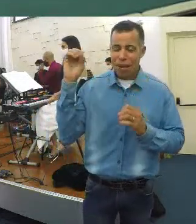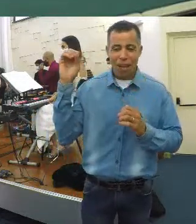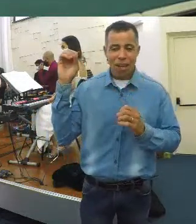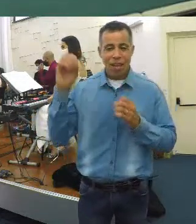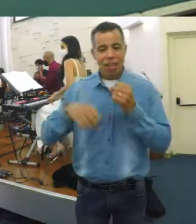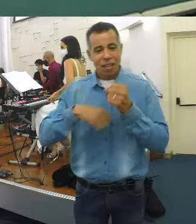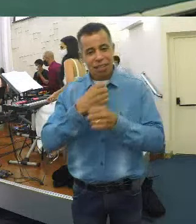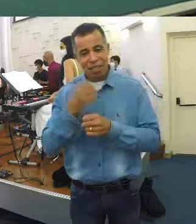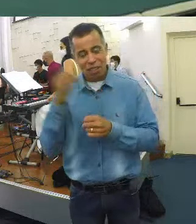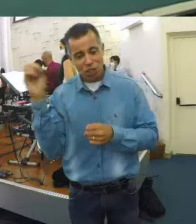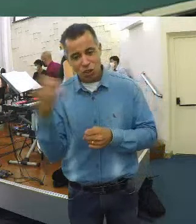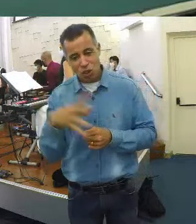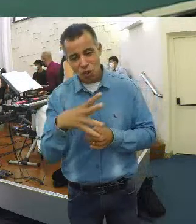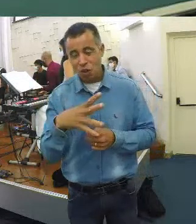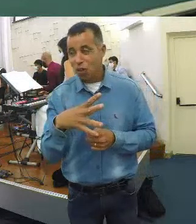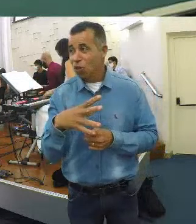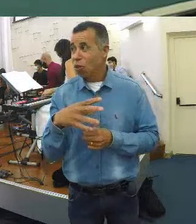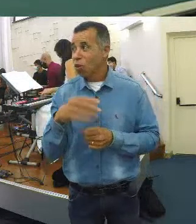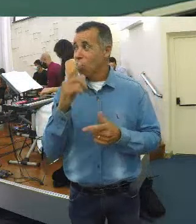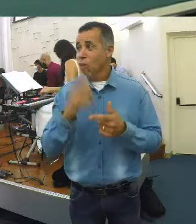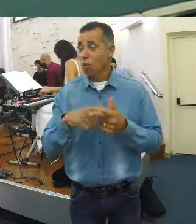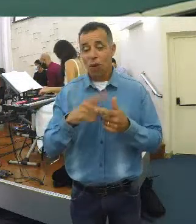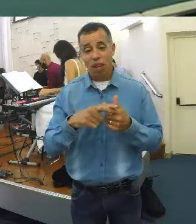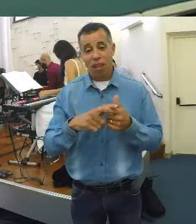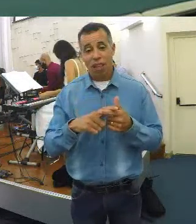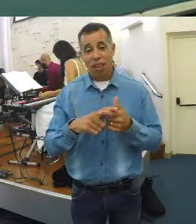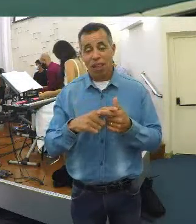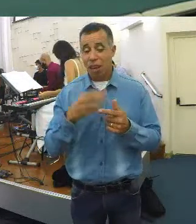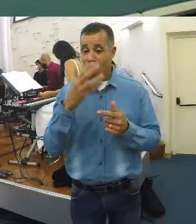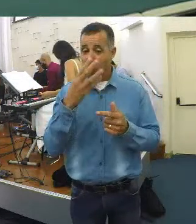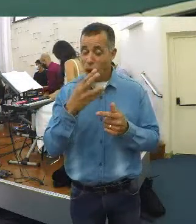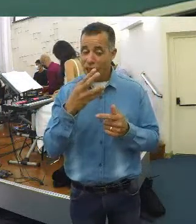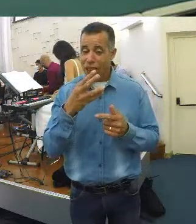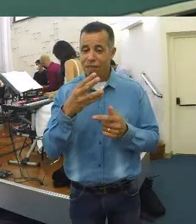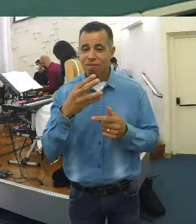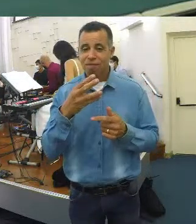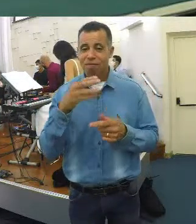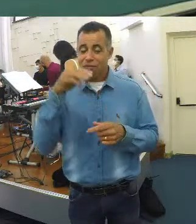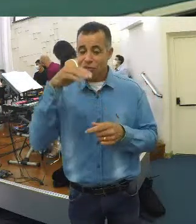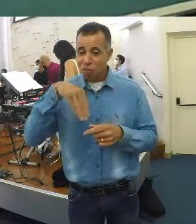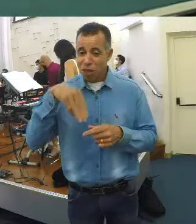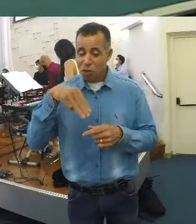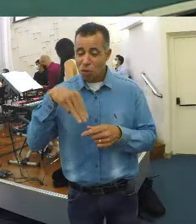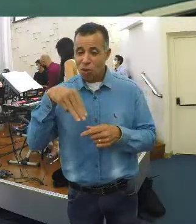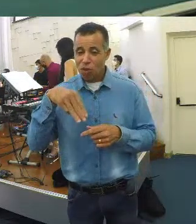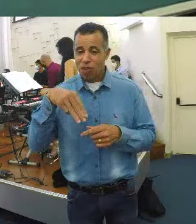a 4 minutos já estaremos no ano de 2022.